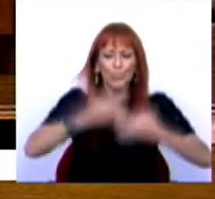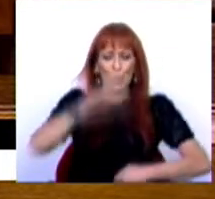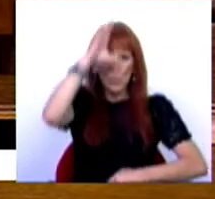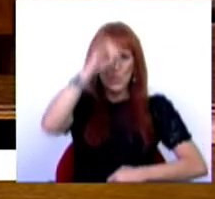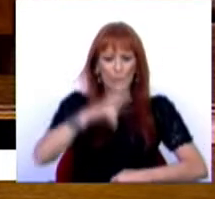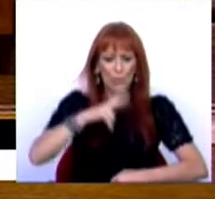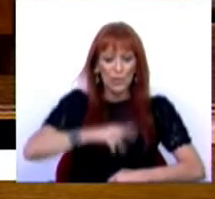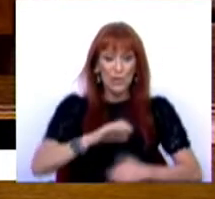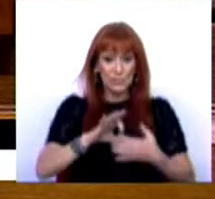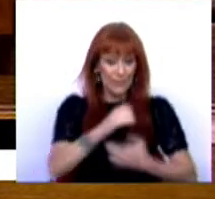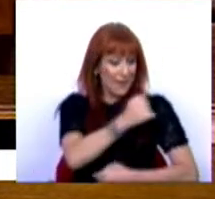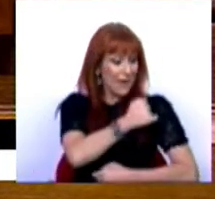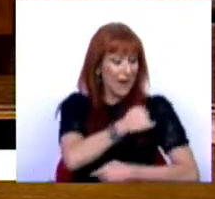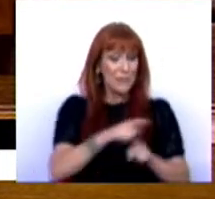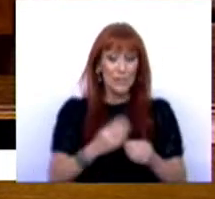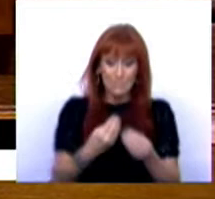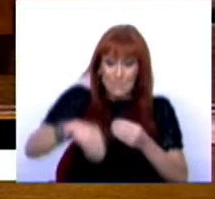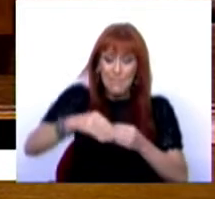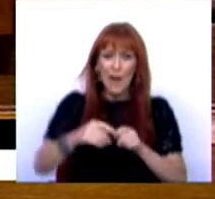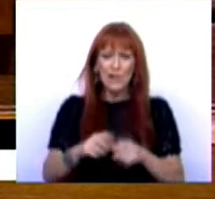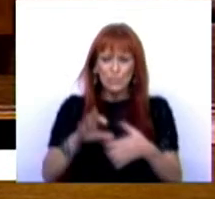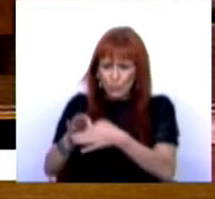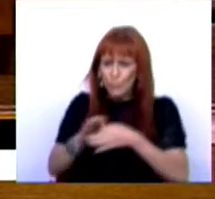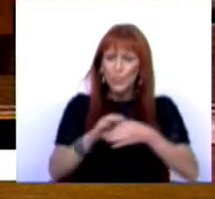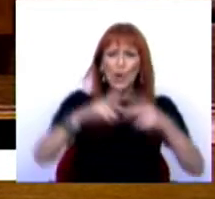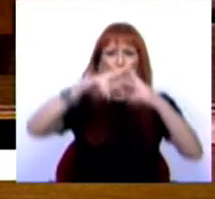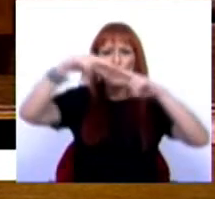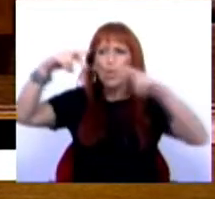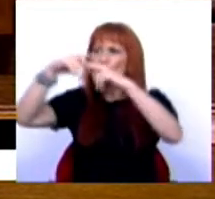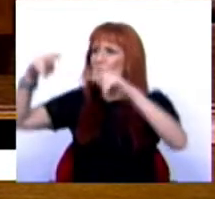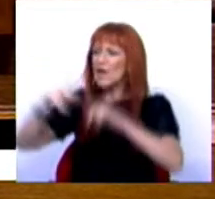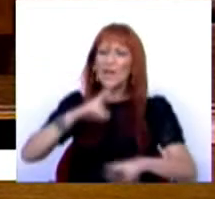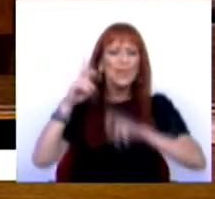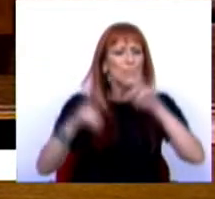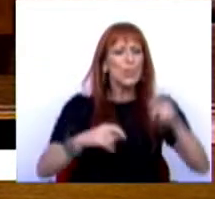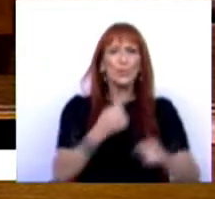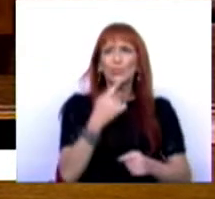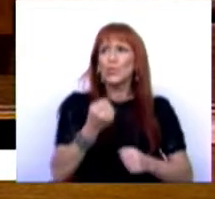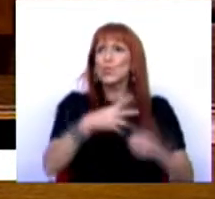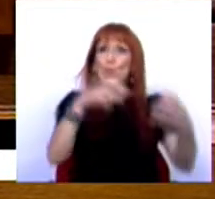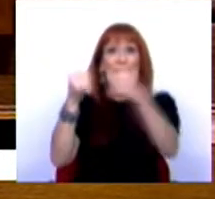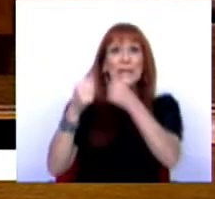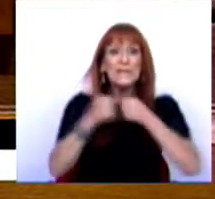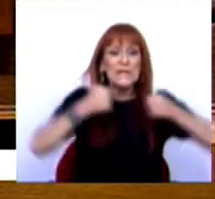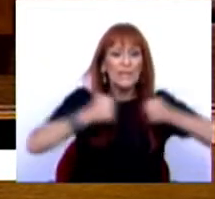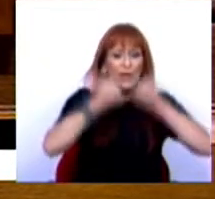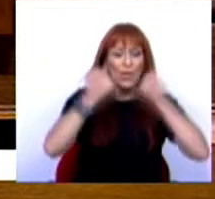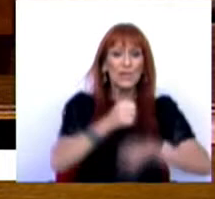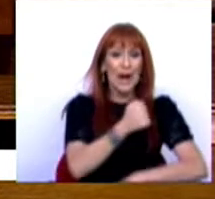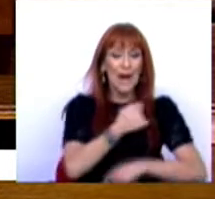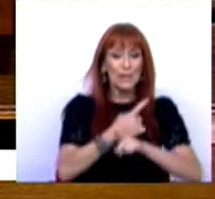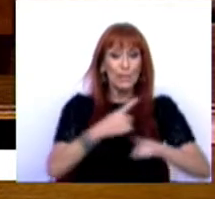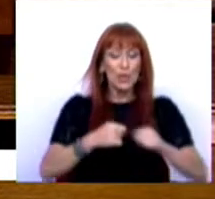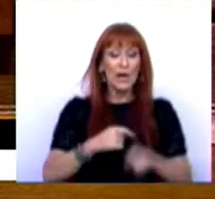Estado português com a habitação, somamos a sinergia com os municípios para responder aos muitos desafios da habitação, porque o PS